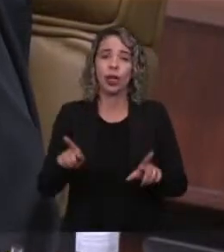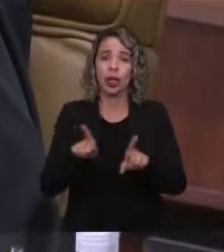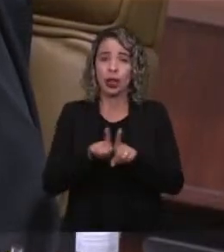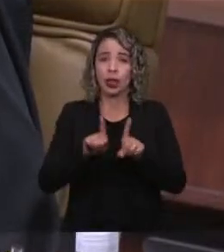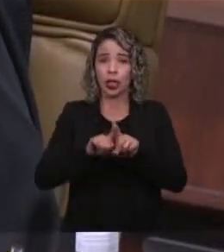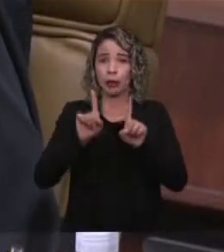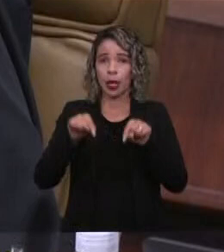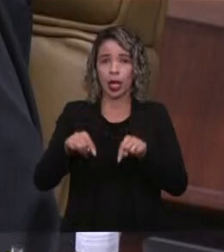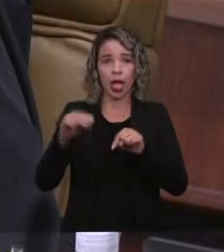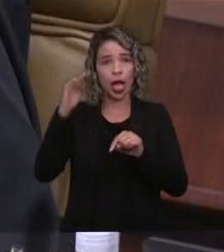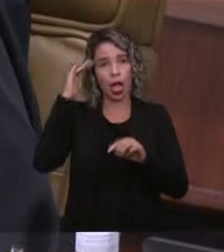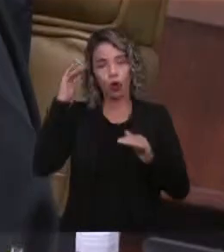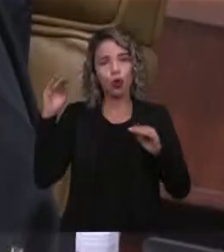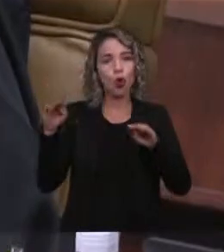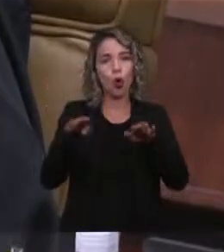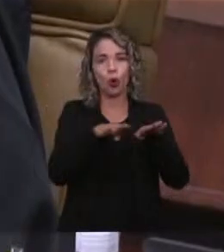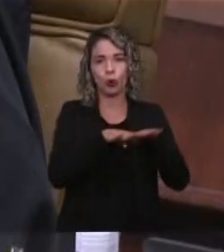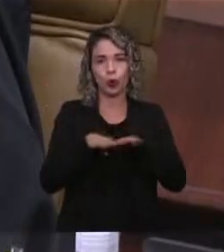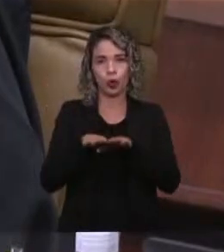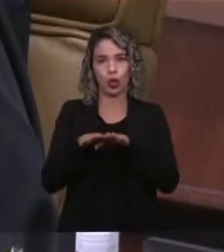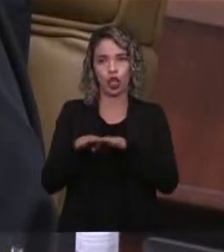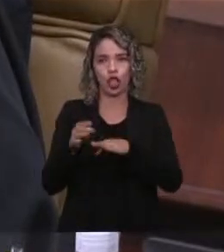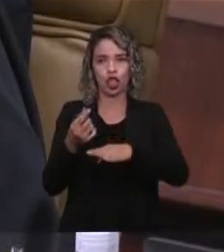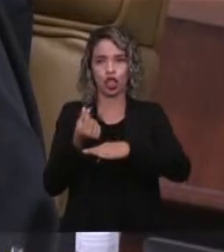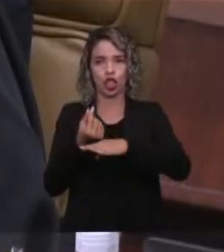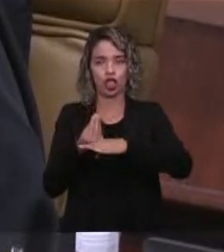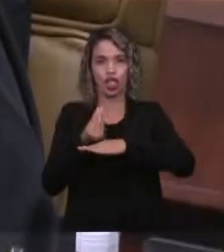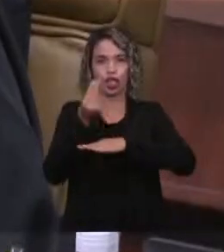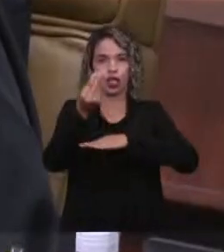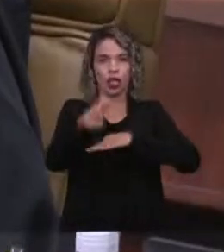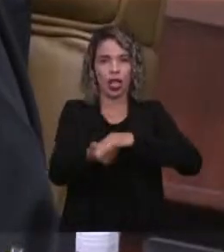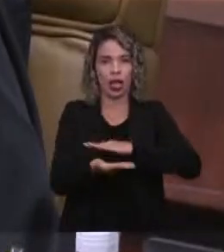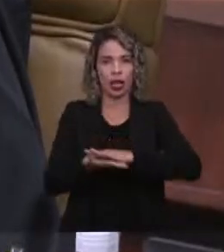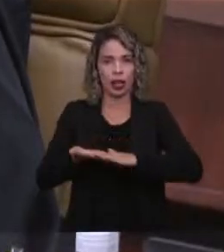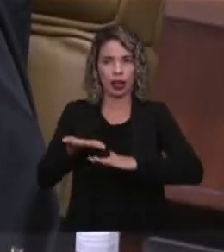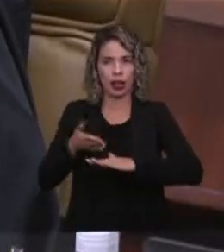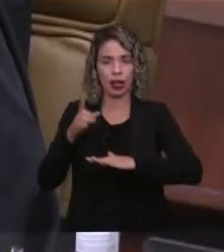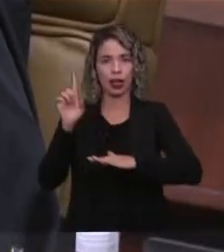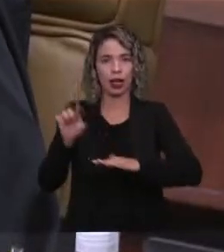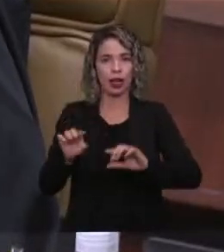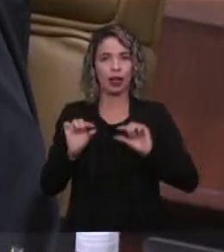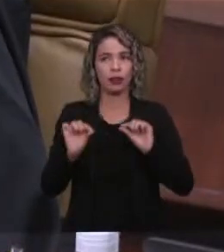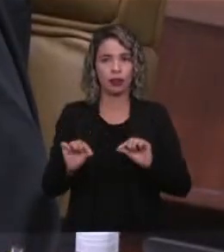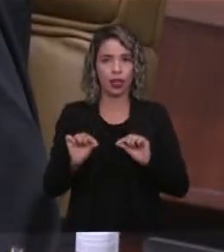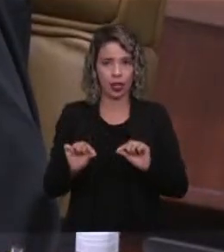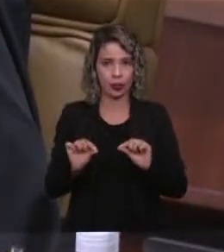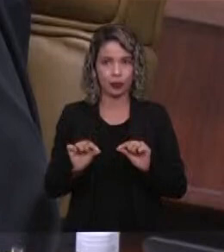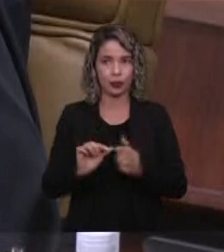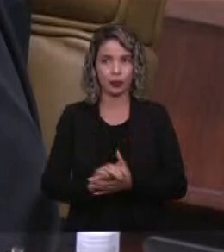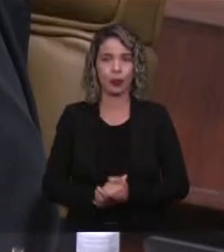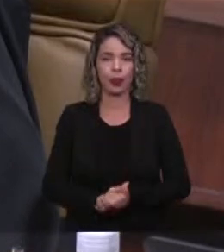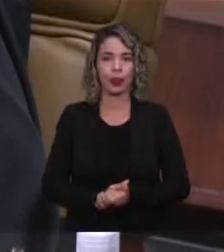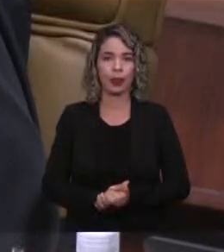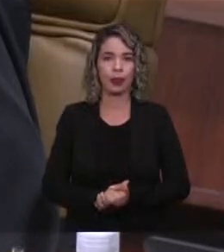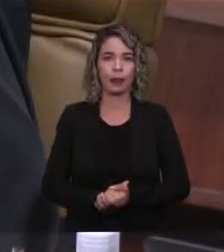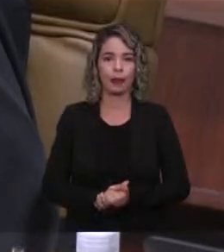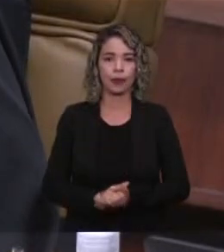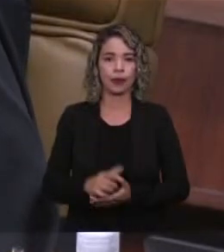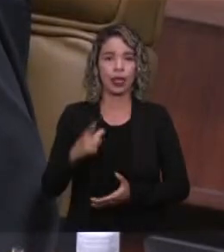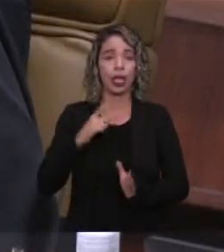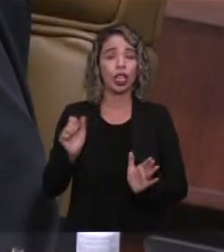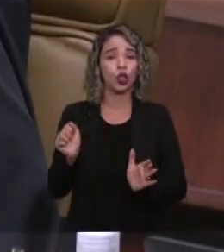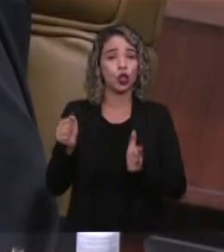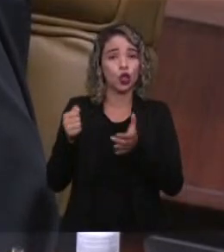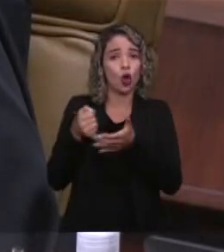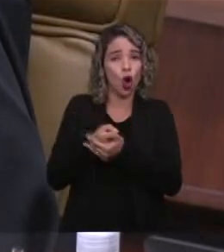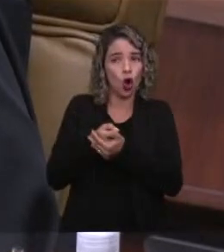o ex-senador Fernando Collor por corrupção passiva, lavagem de dinheiro e participação em organização criminosa. A ocultação, a